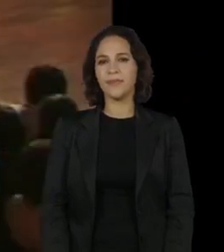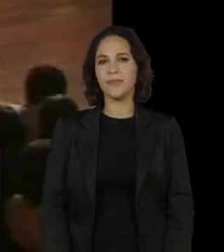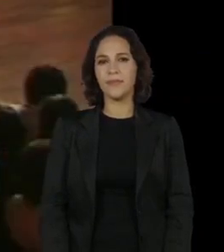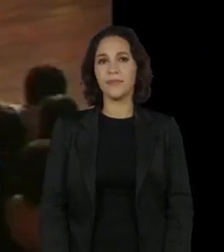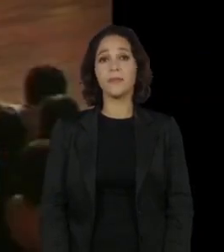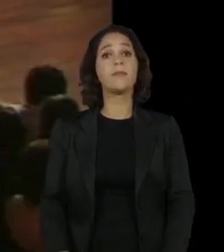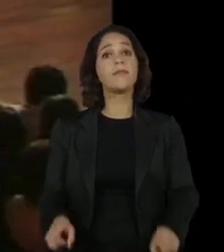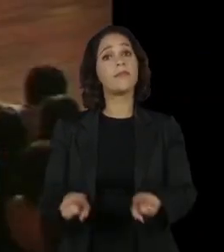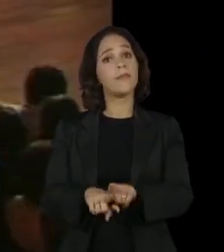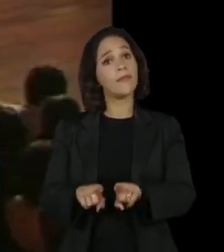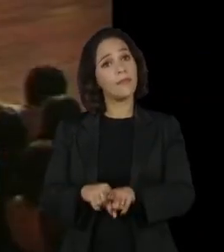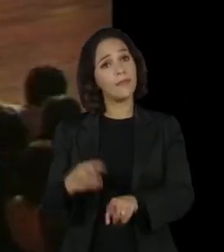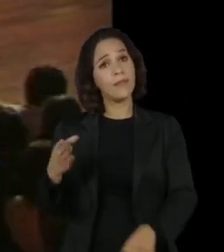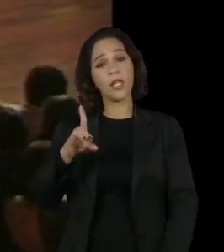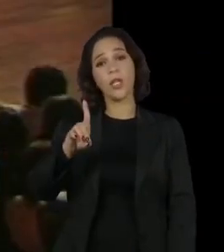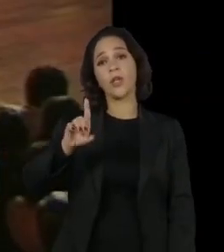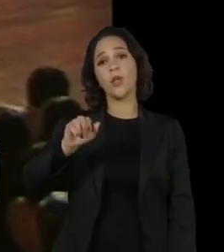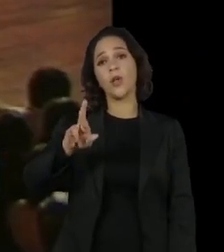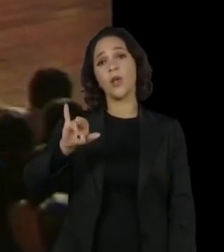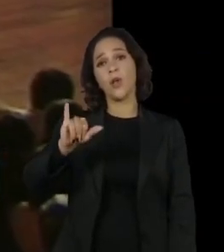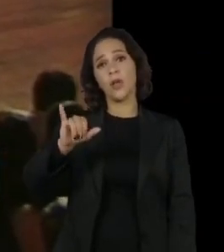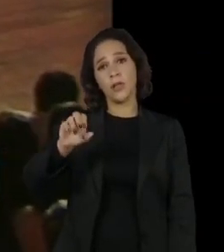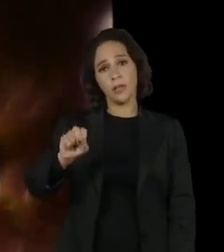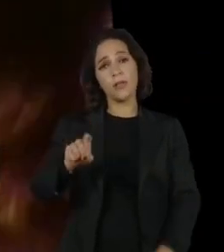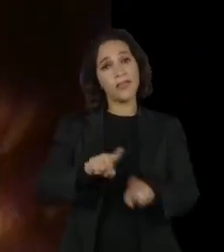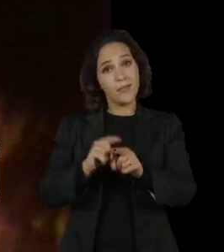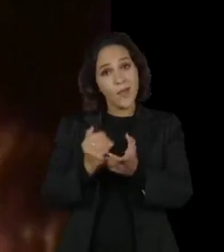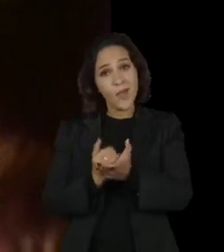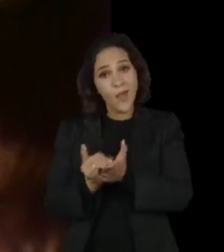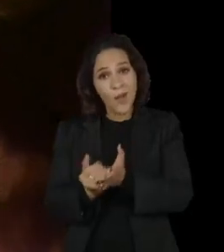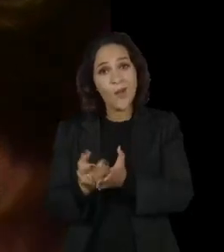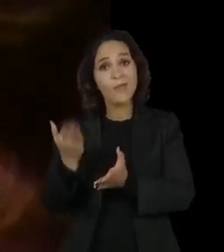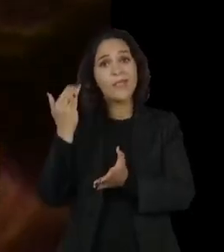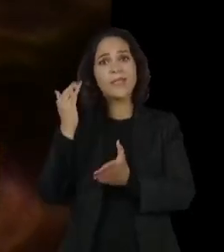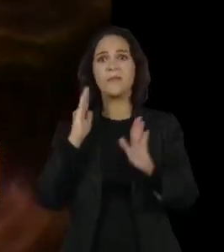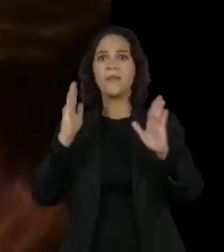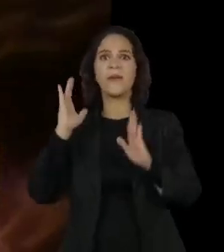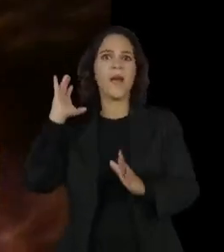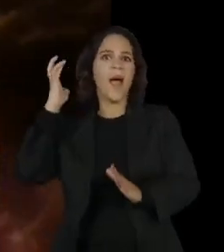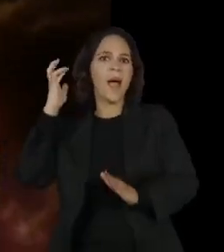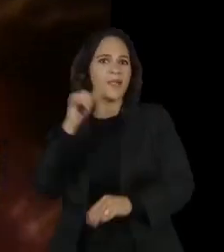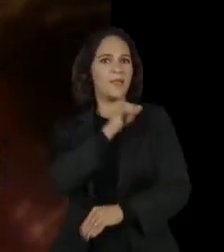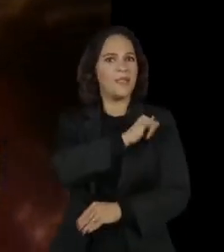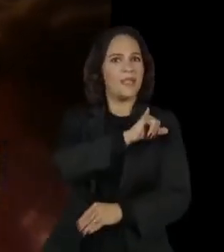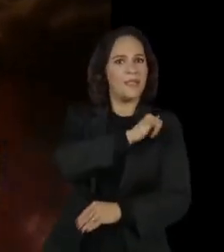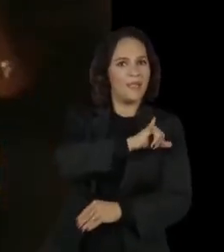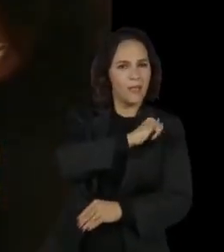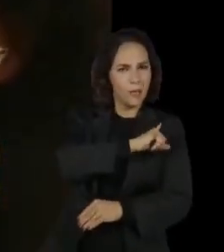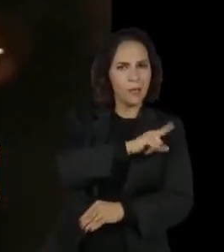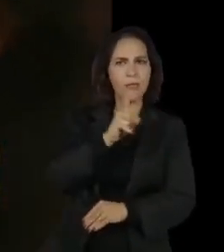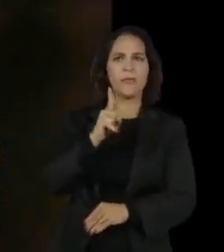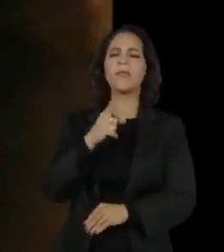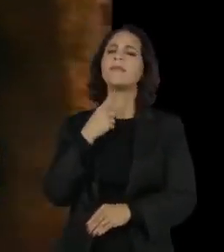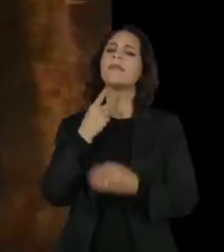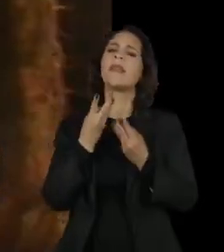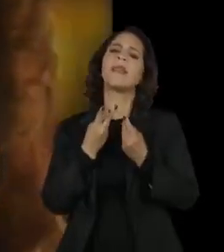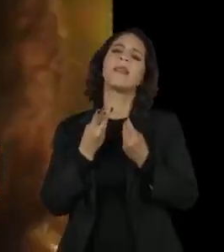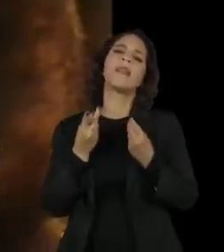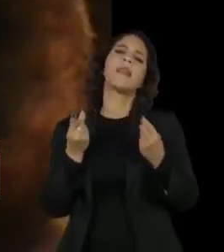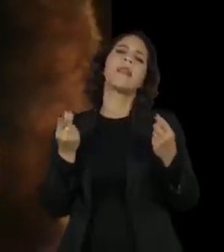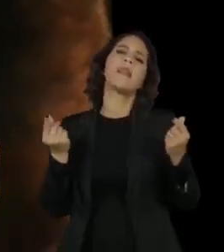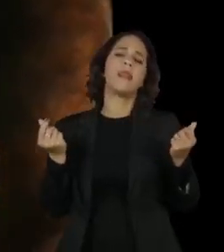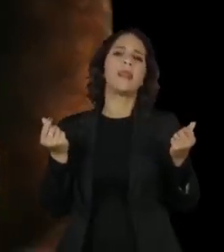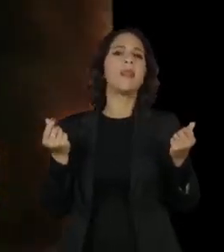coração. Assim como Leni, Doris Monteiro também começou a carreira musical no auge das rádios do Rio de Janeiro. A voz macia era um contraste